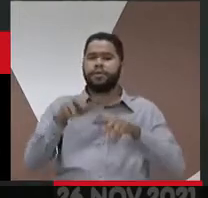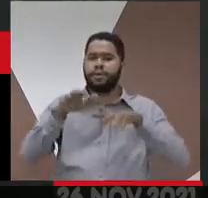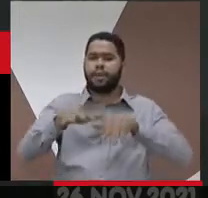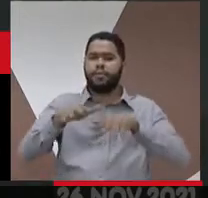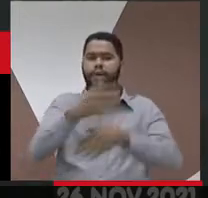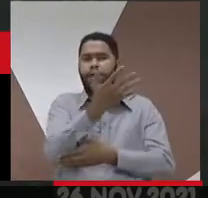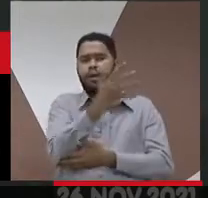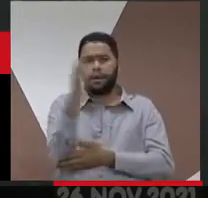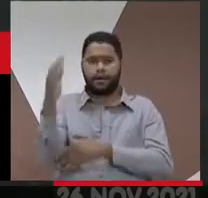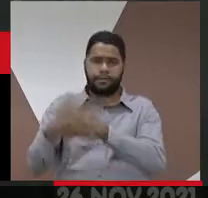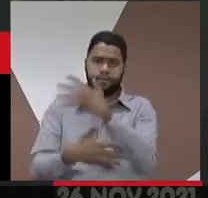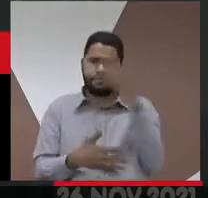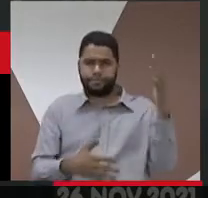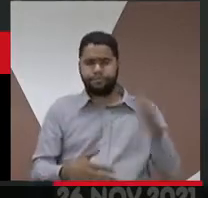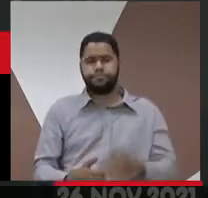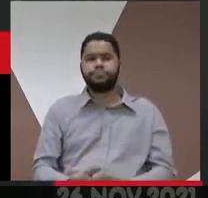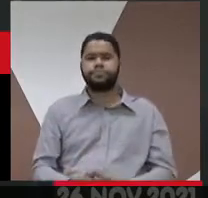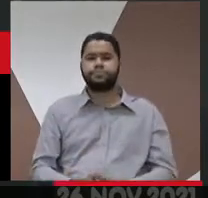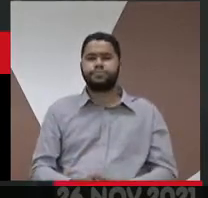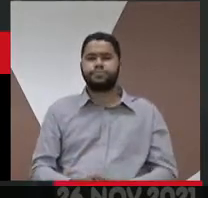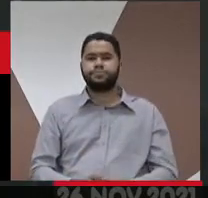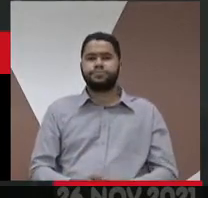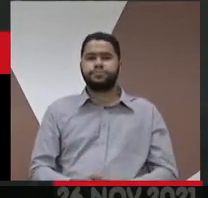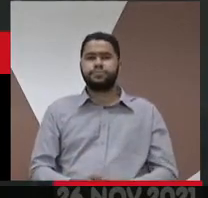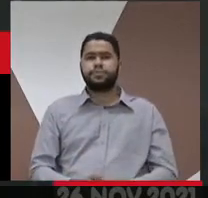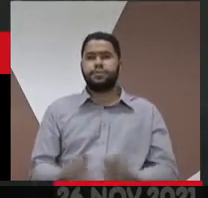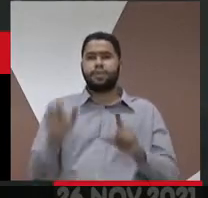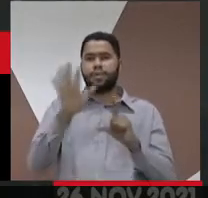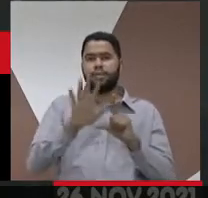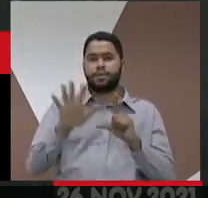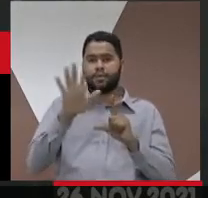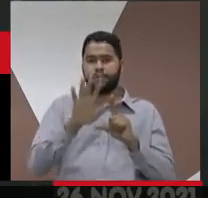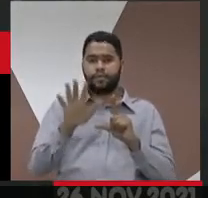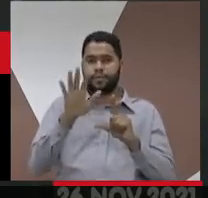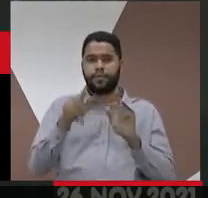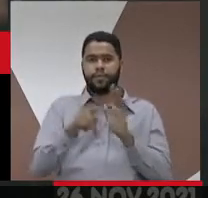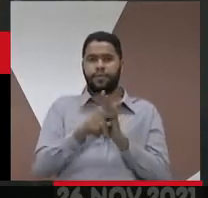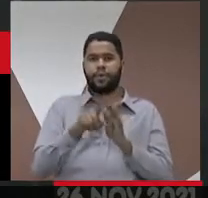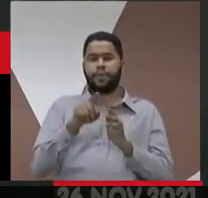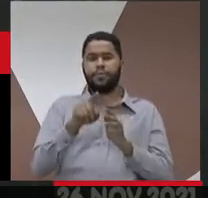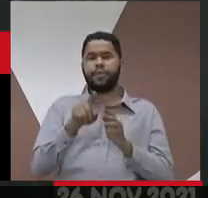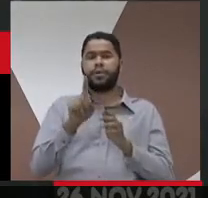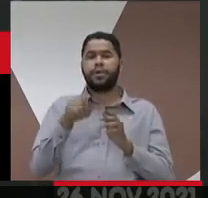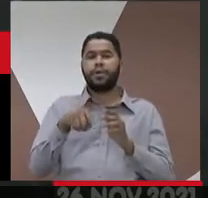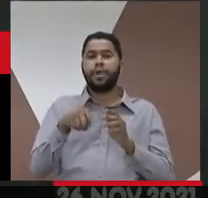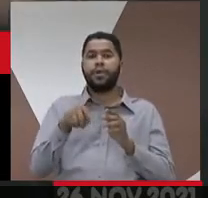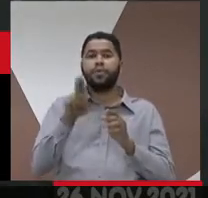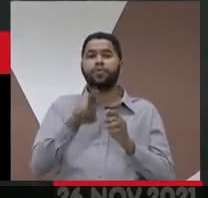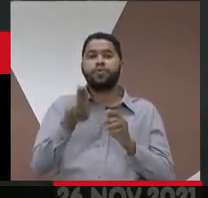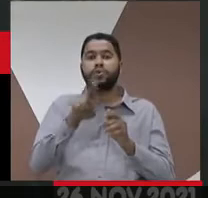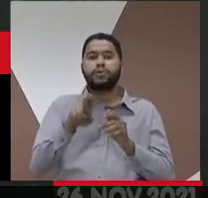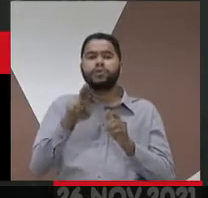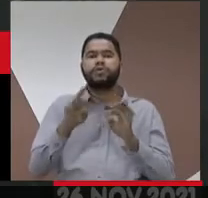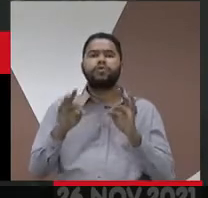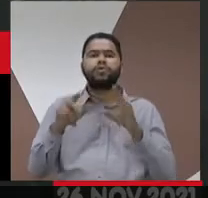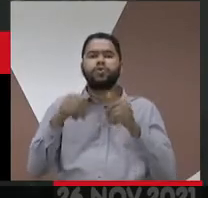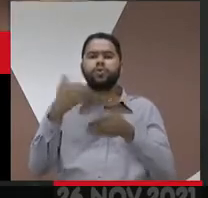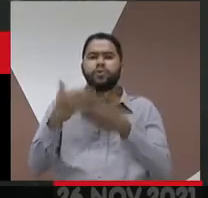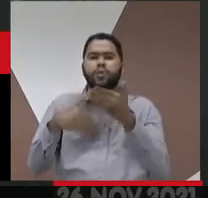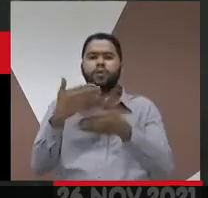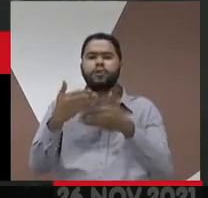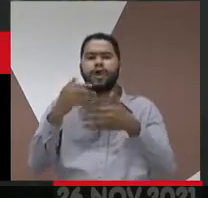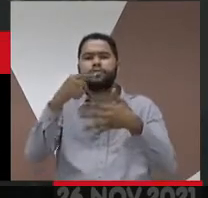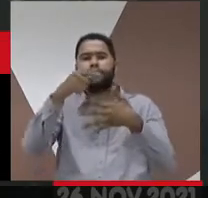ambiental a consulta à plataforma do IDCISEMA, que é a plataforma que é utilizada para todos os processos de